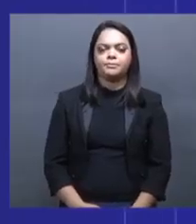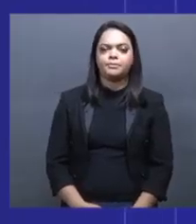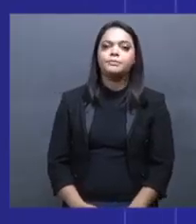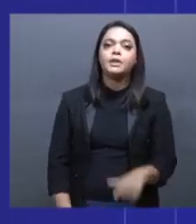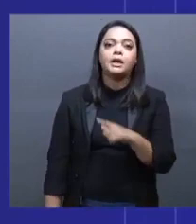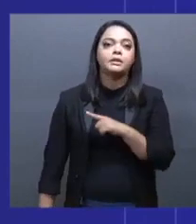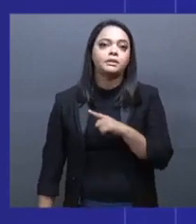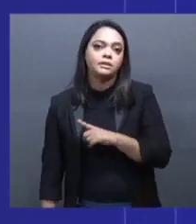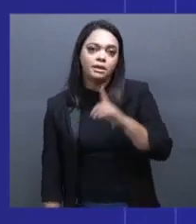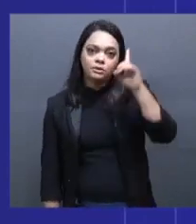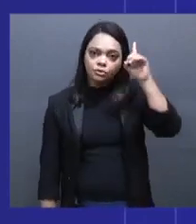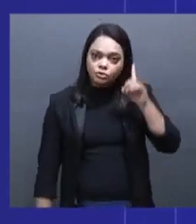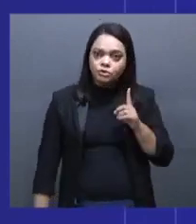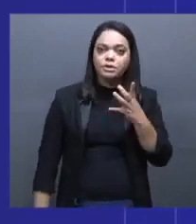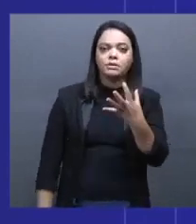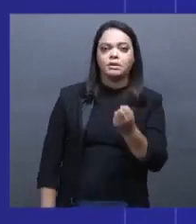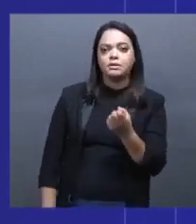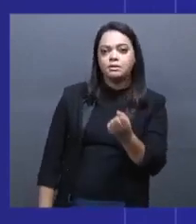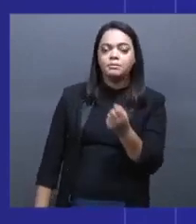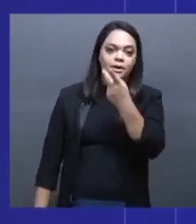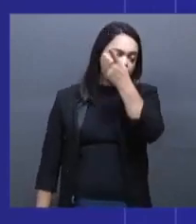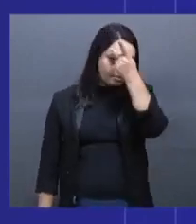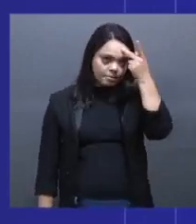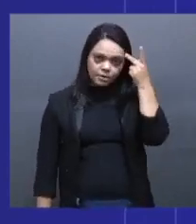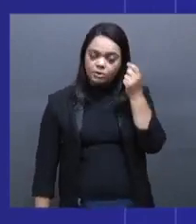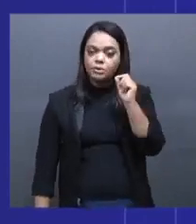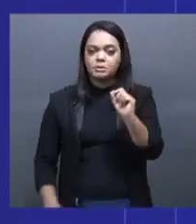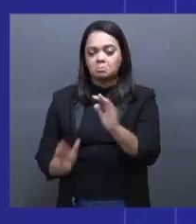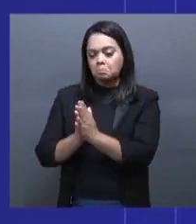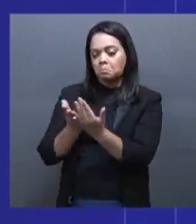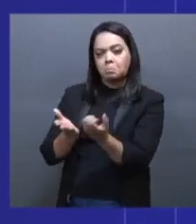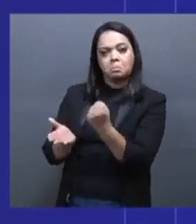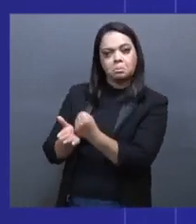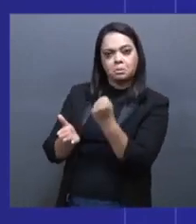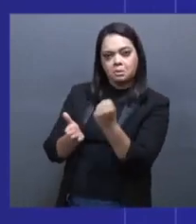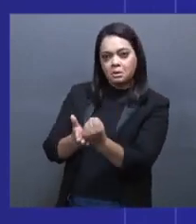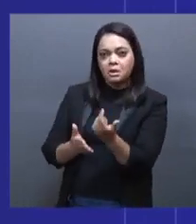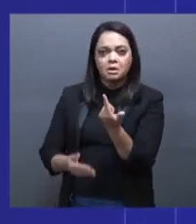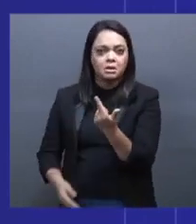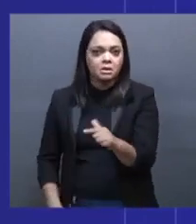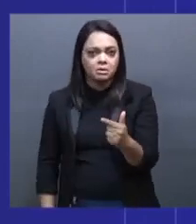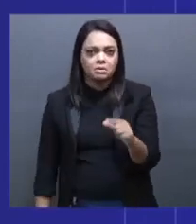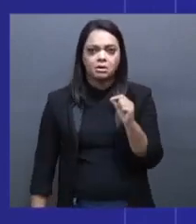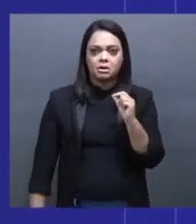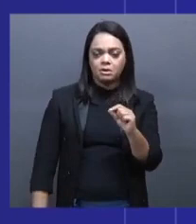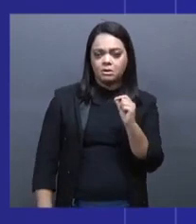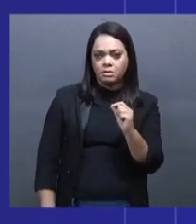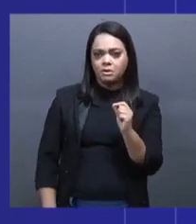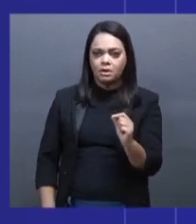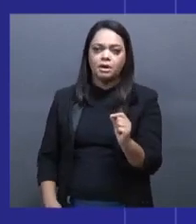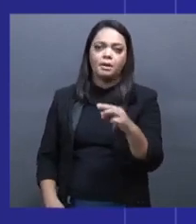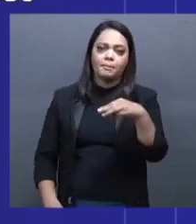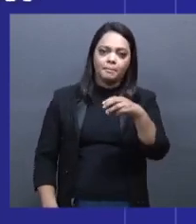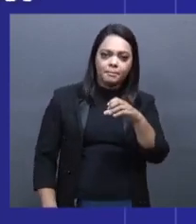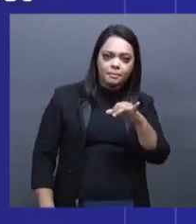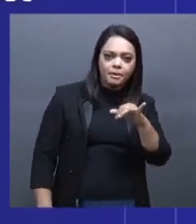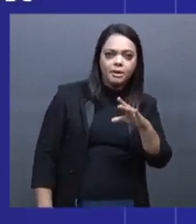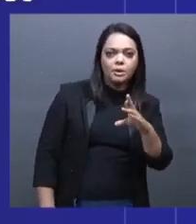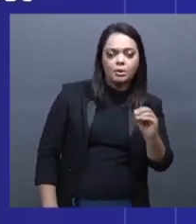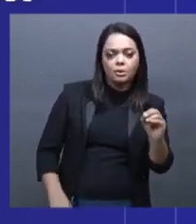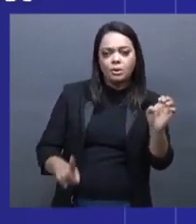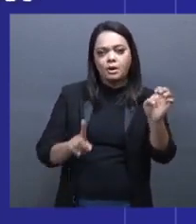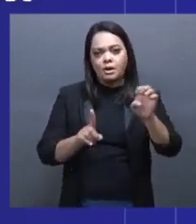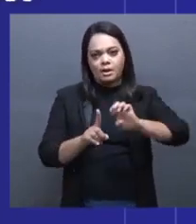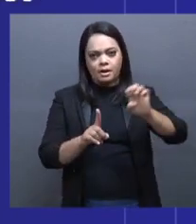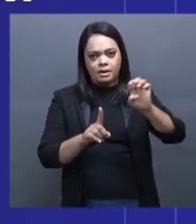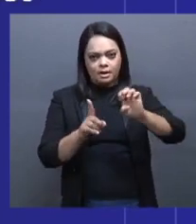Tem direito a receber o auxílio trabalhadores que não têm carteira assinada, microempreendedores individuais e